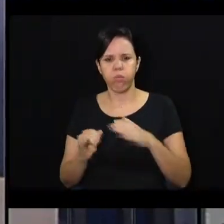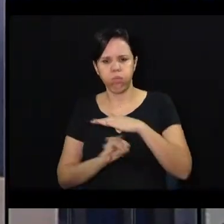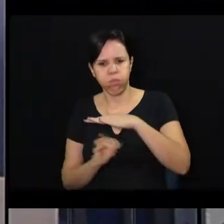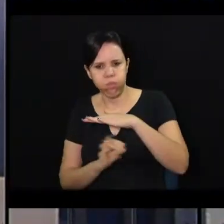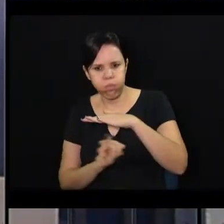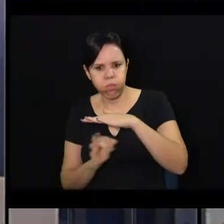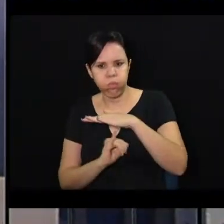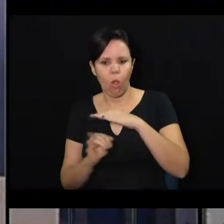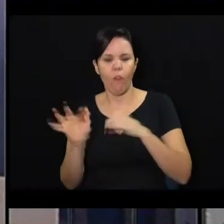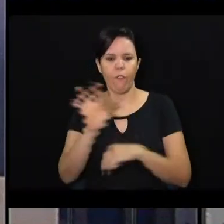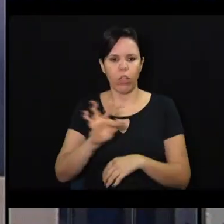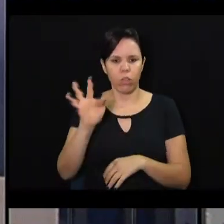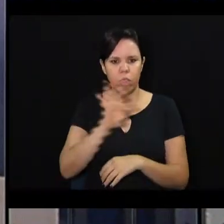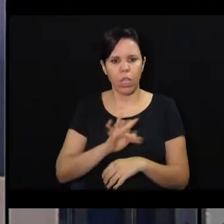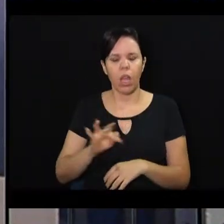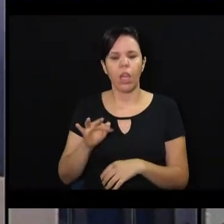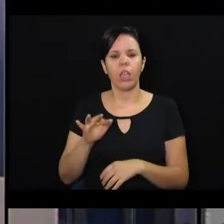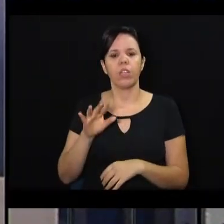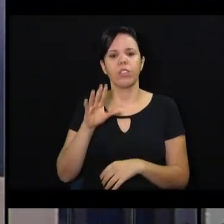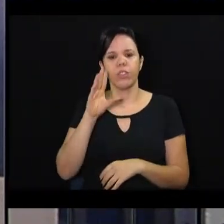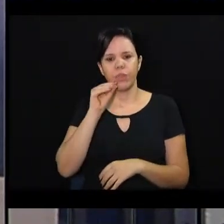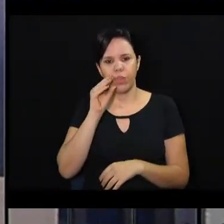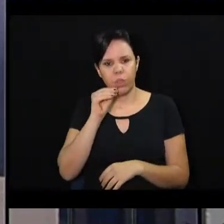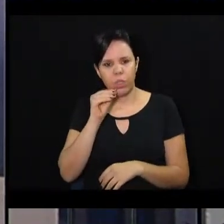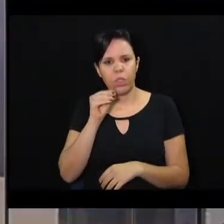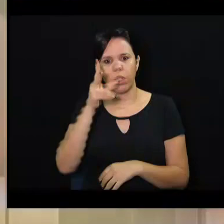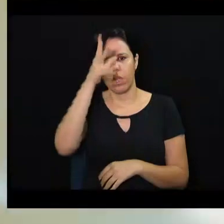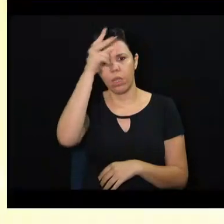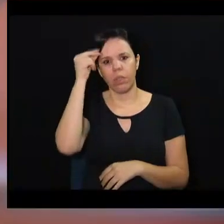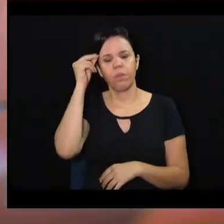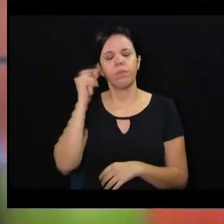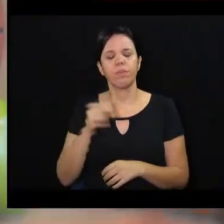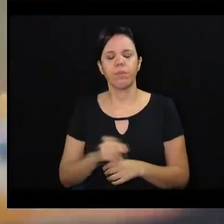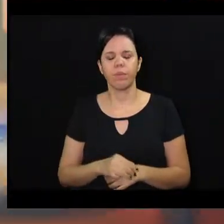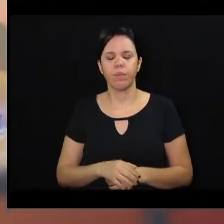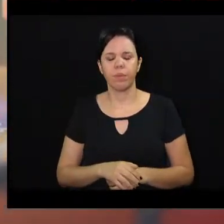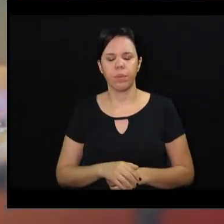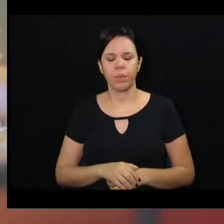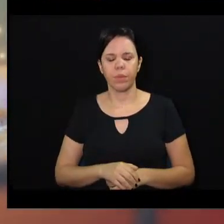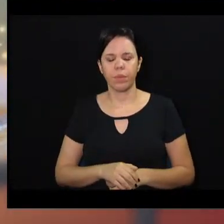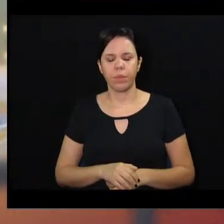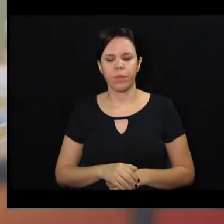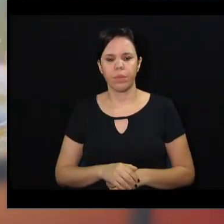universidades, funcionários do Executivo e a população.